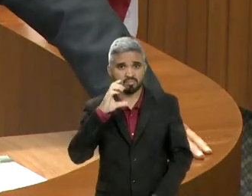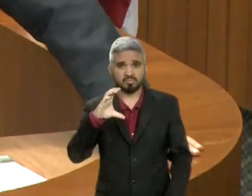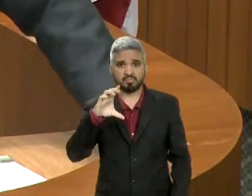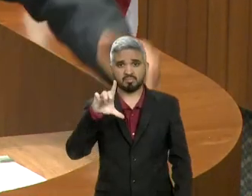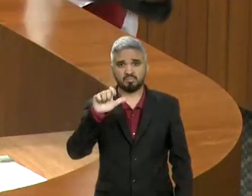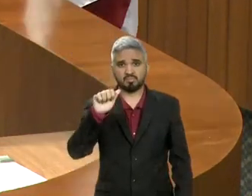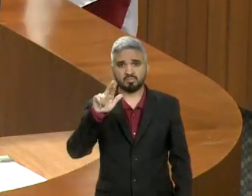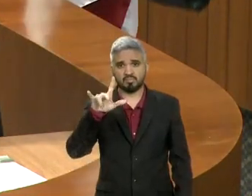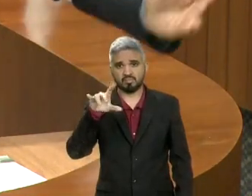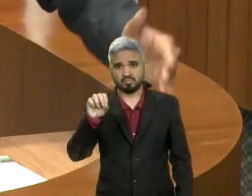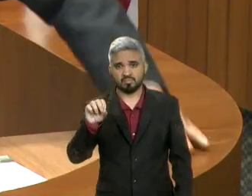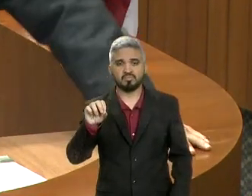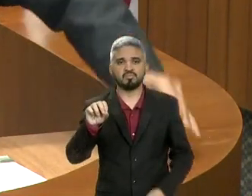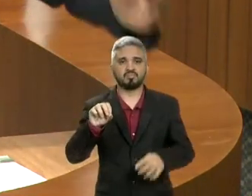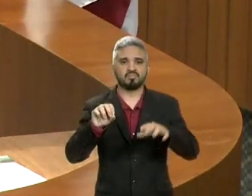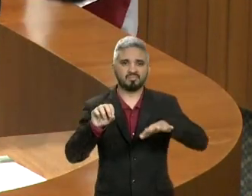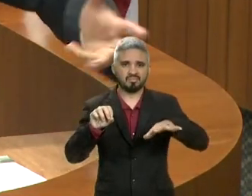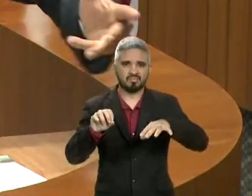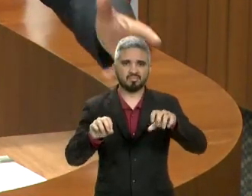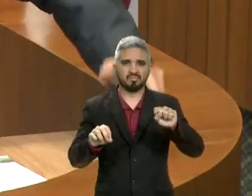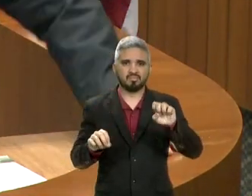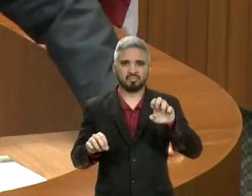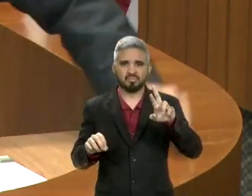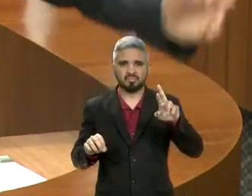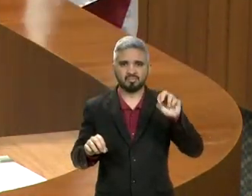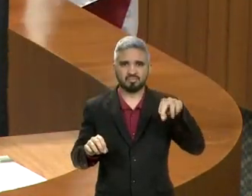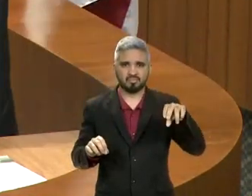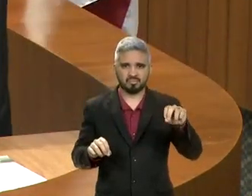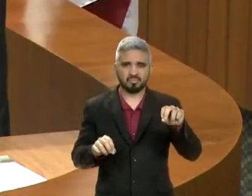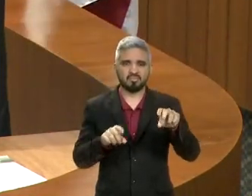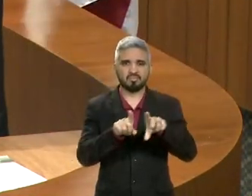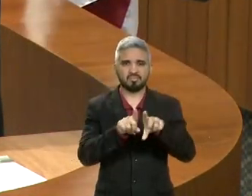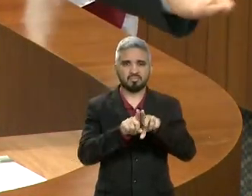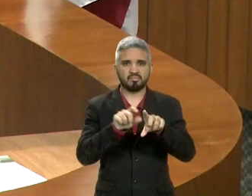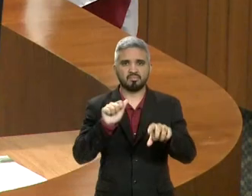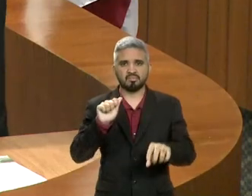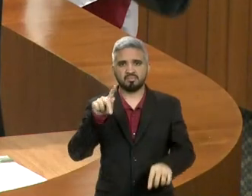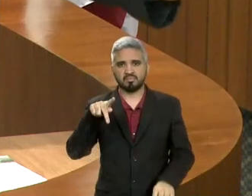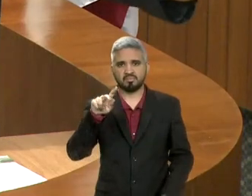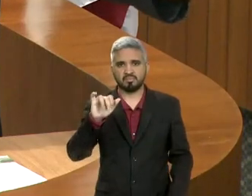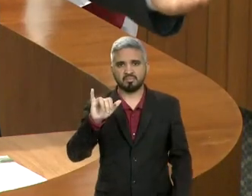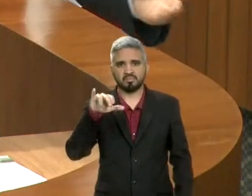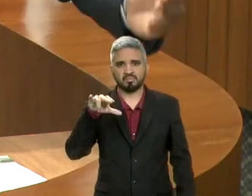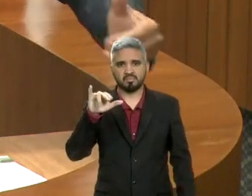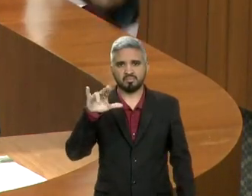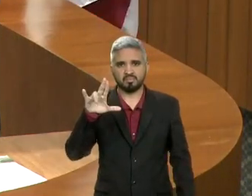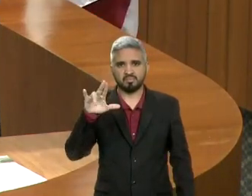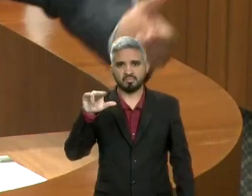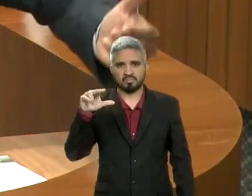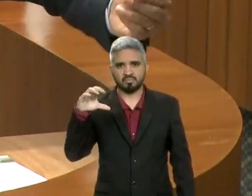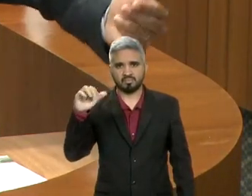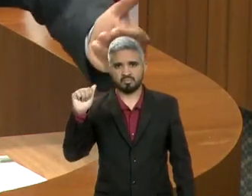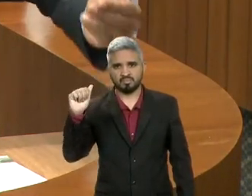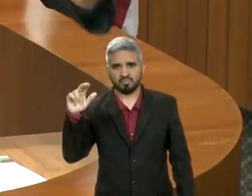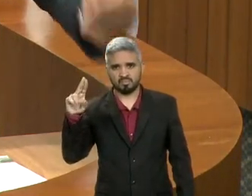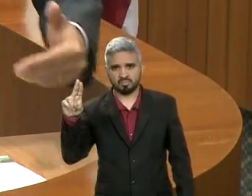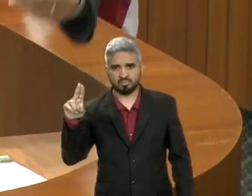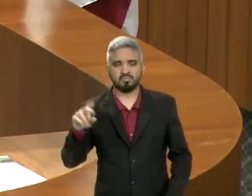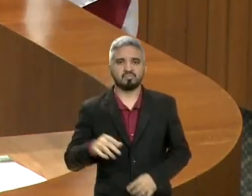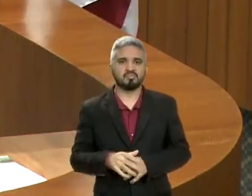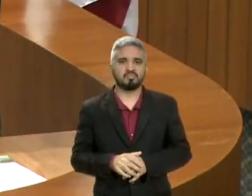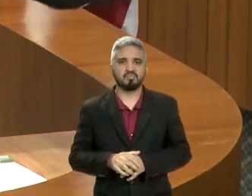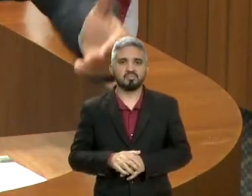Aicon aul e todos os nossos ambaixada produz muita mandioca Você já imaginou que dia o dia que nós estaremos lançando também e e